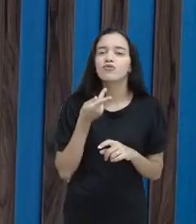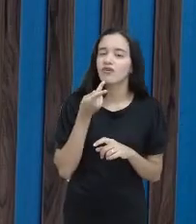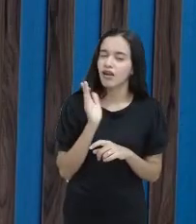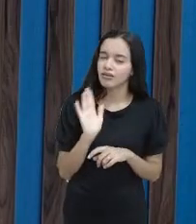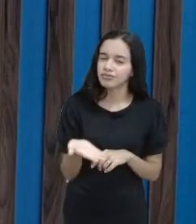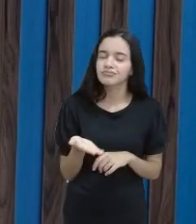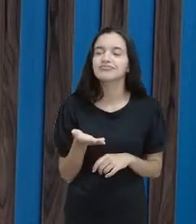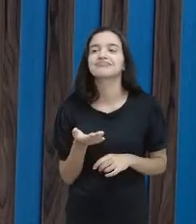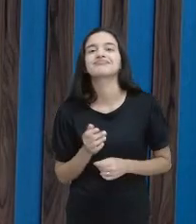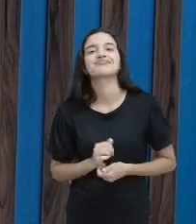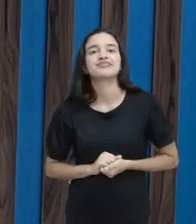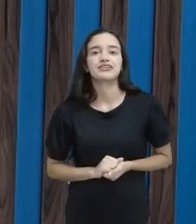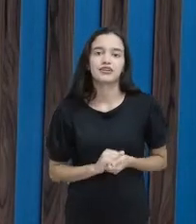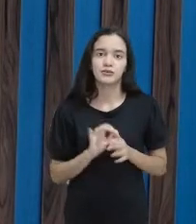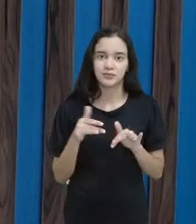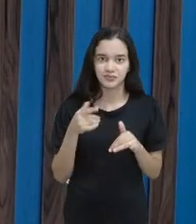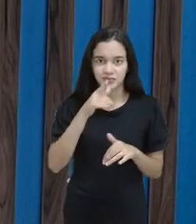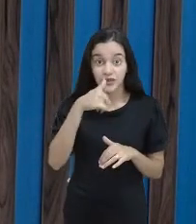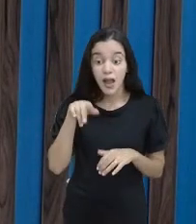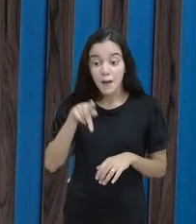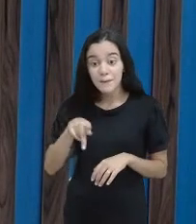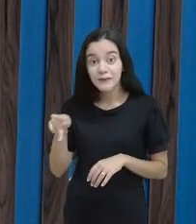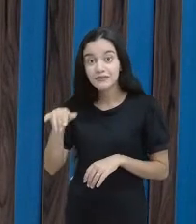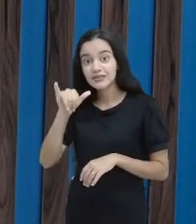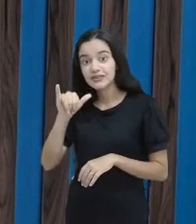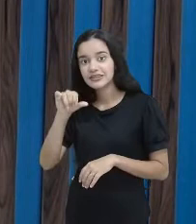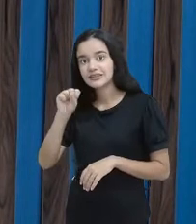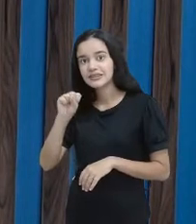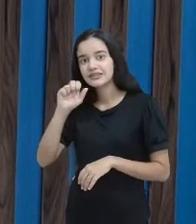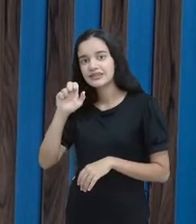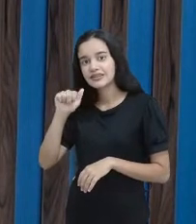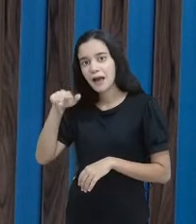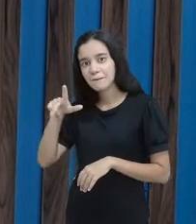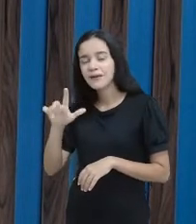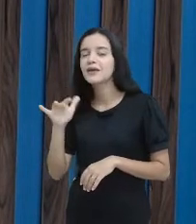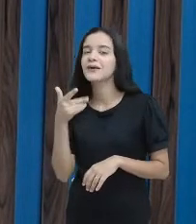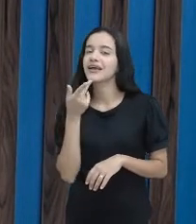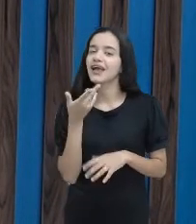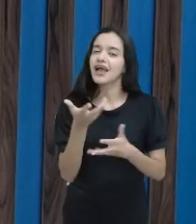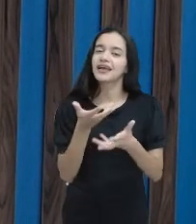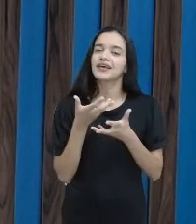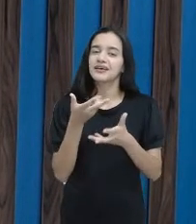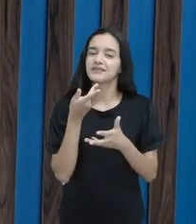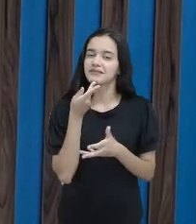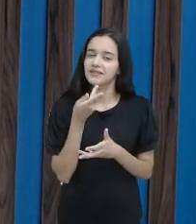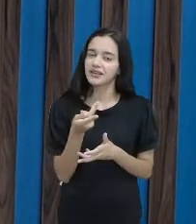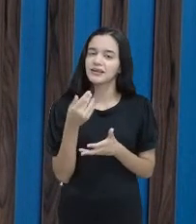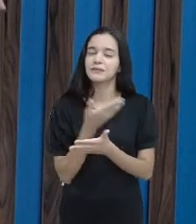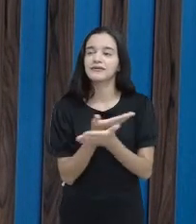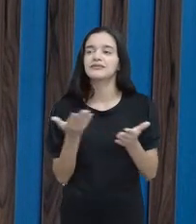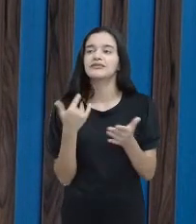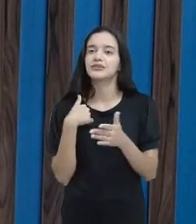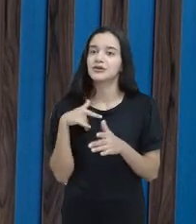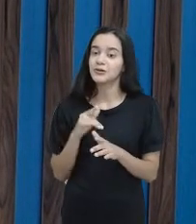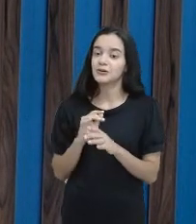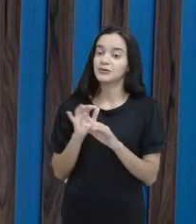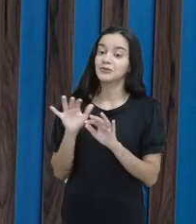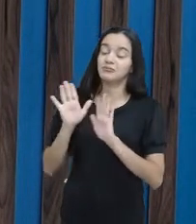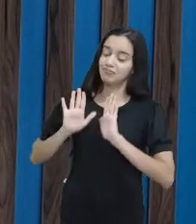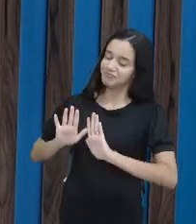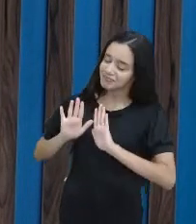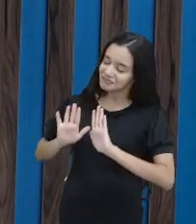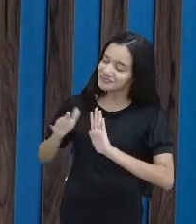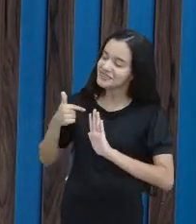já. Então, a vamos Isabel lá. já está querendo, ó, contar umas coisinhas para vocês. Estou segurando ela aqui para ela não